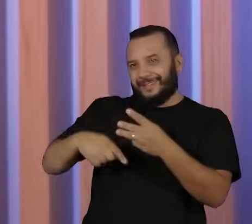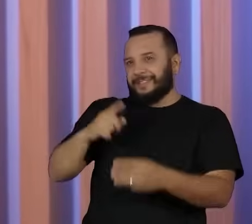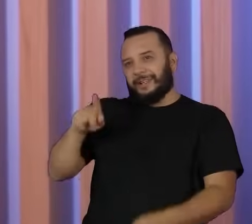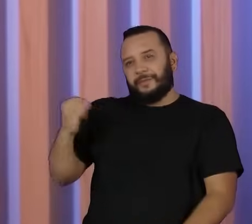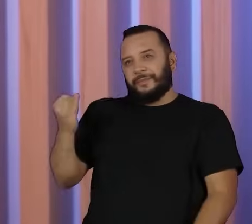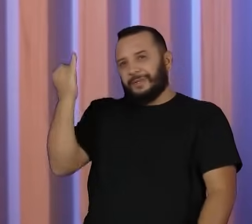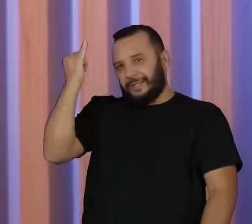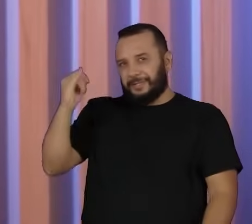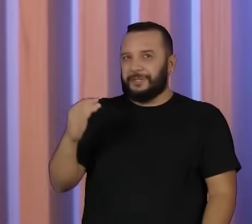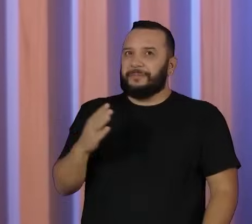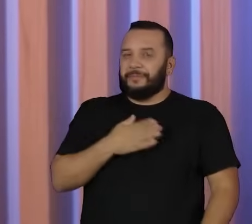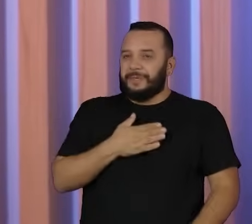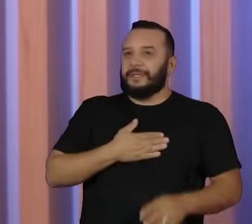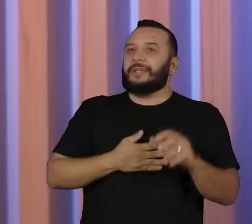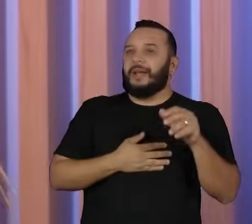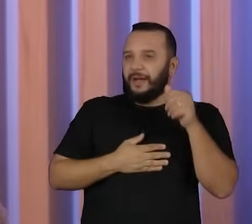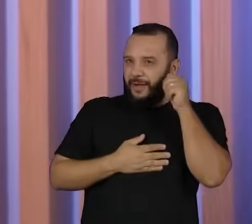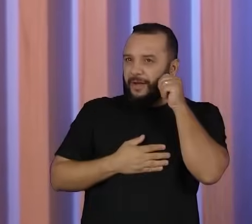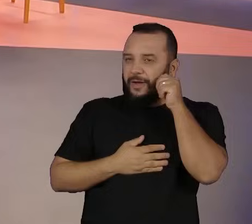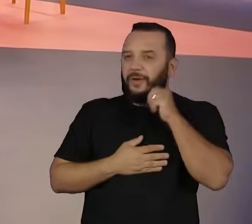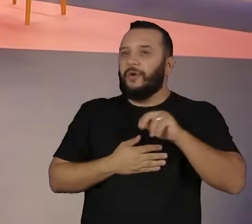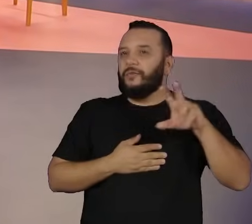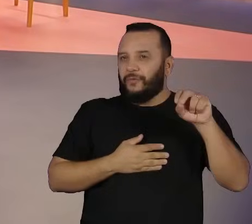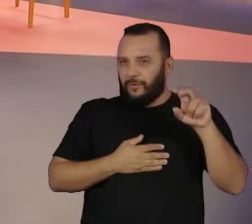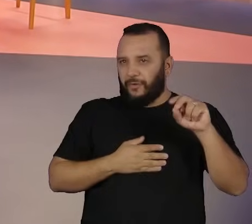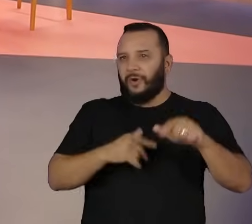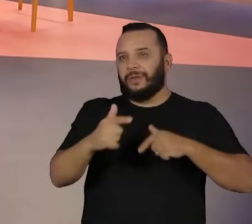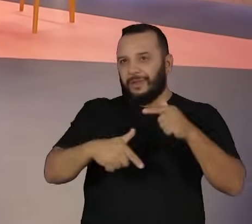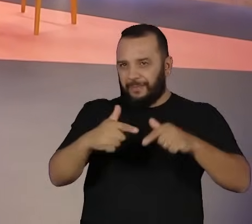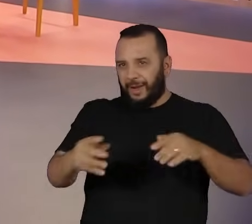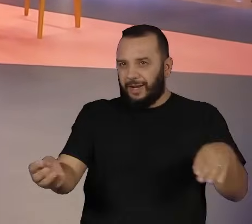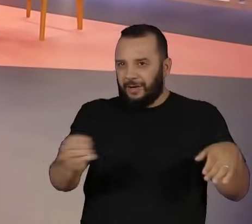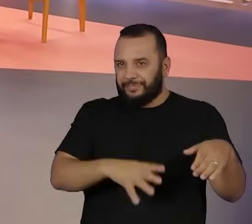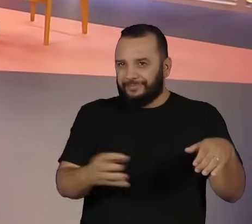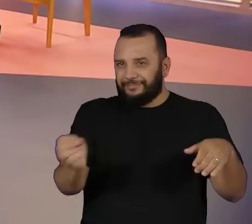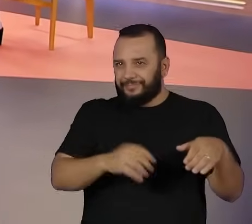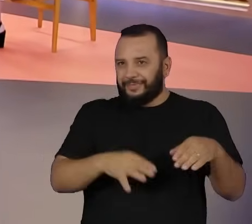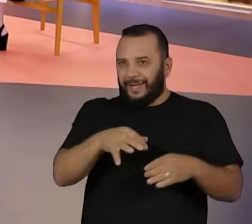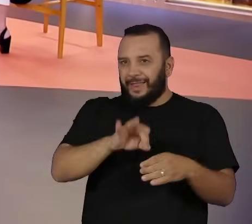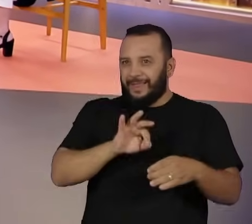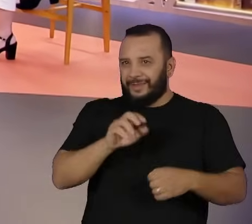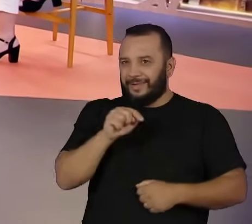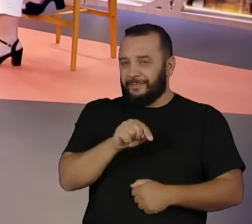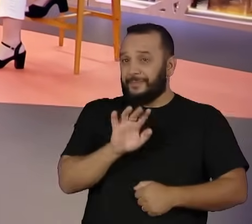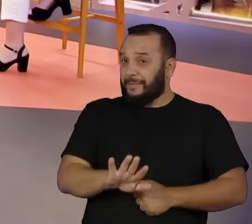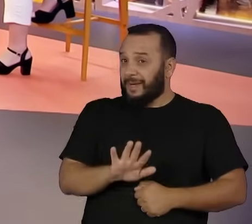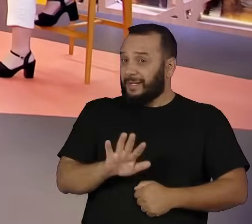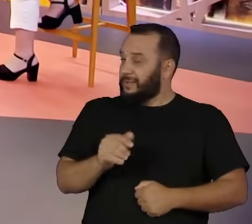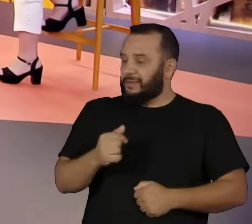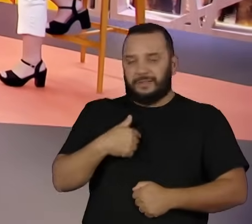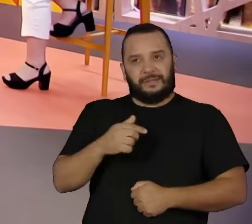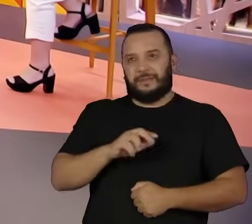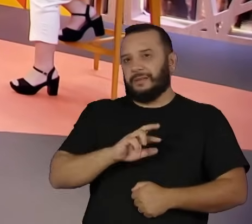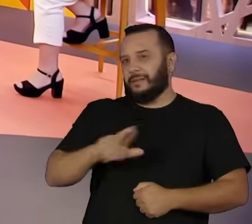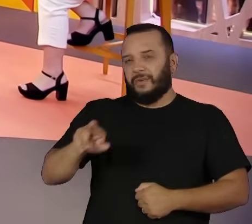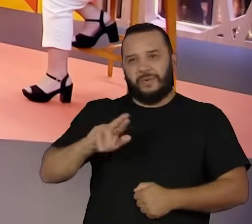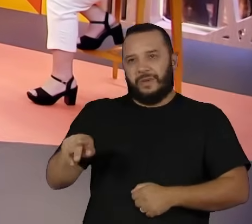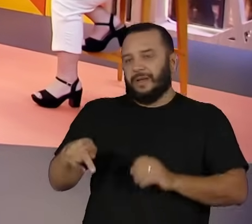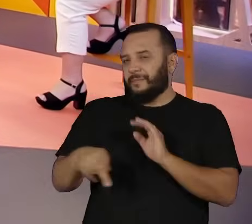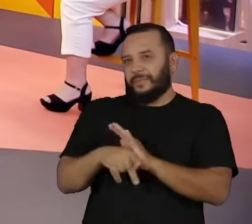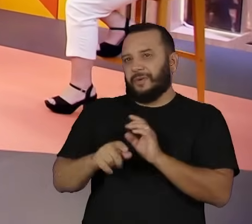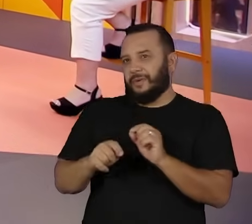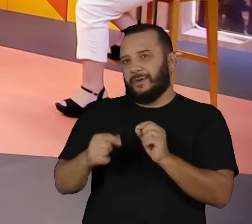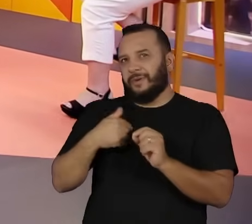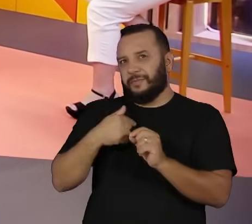realidade na qual a minha avó era, por exemplo, catadora de latinha, só que ela não estava inserida num ecossistema